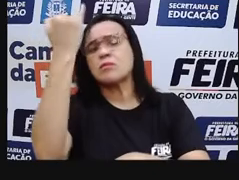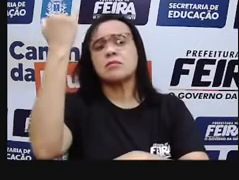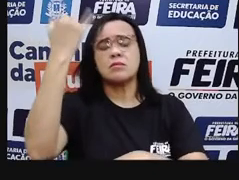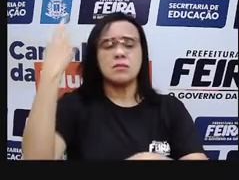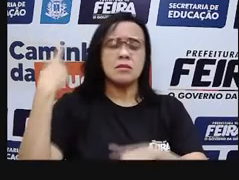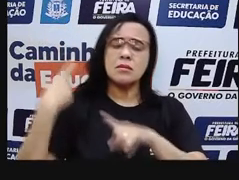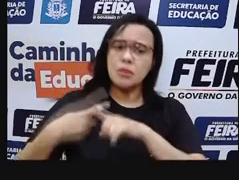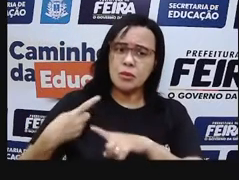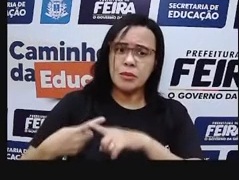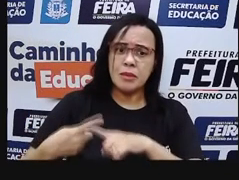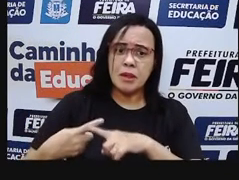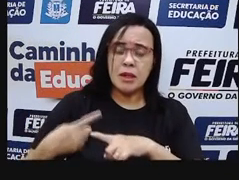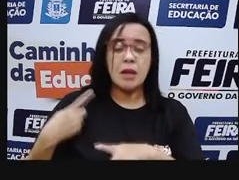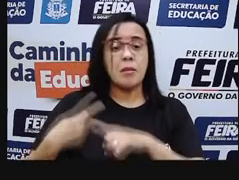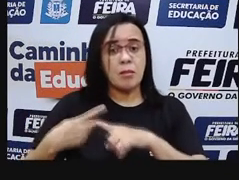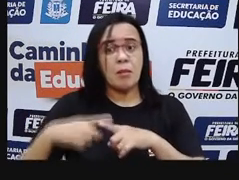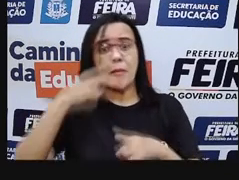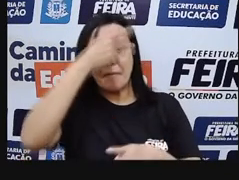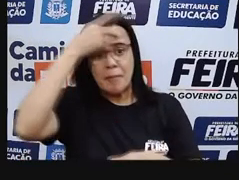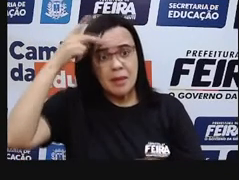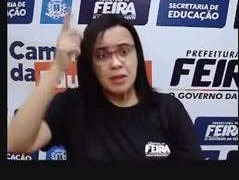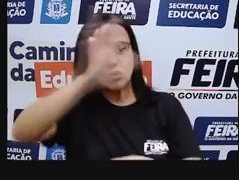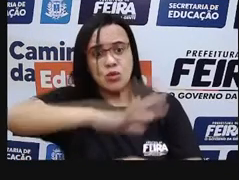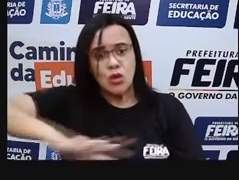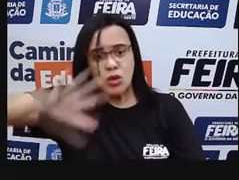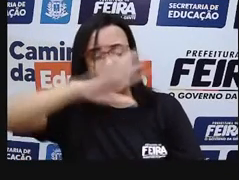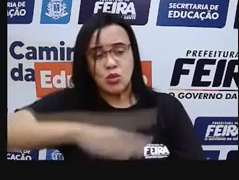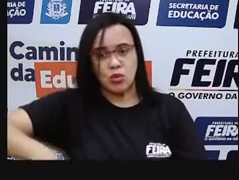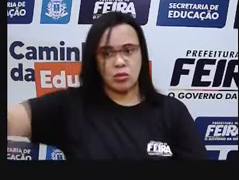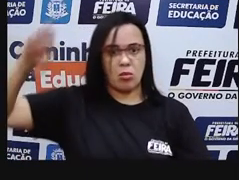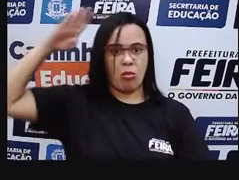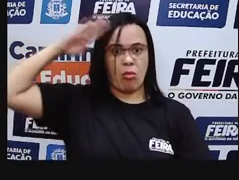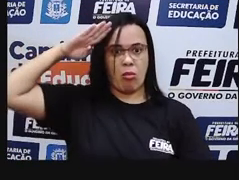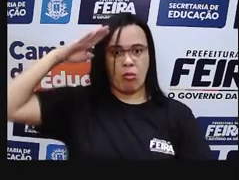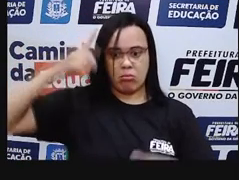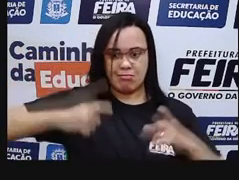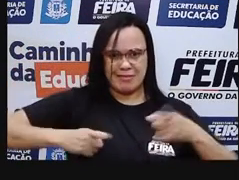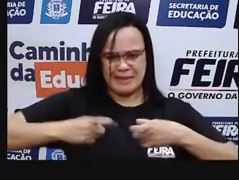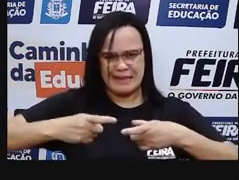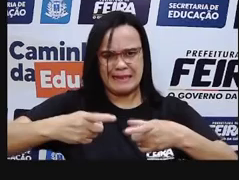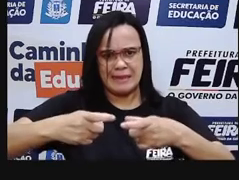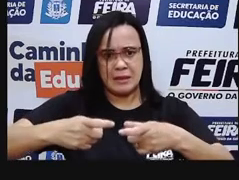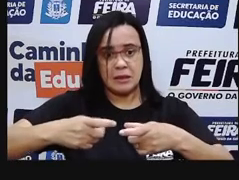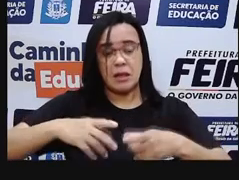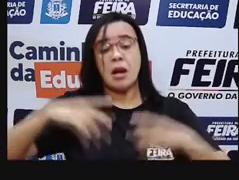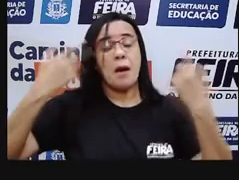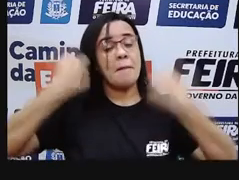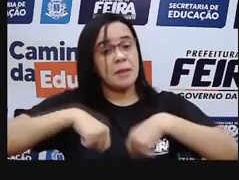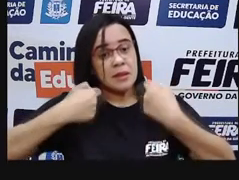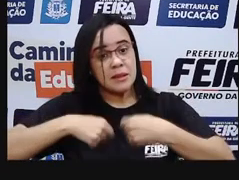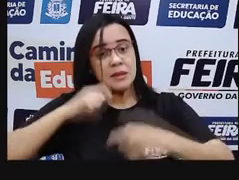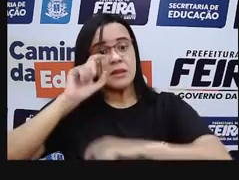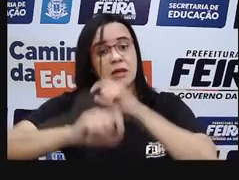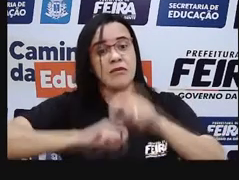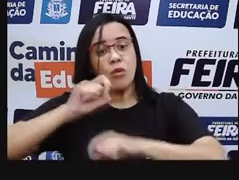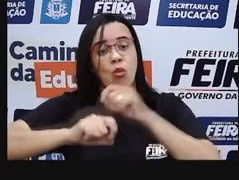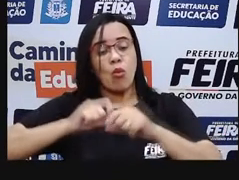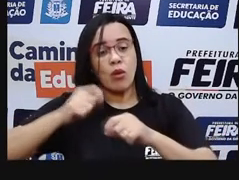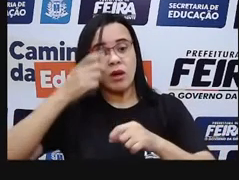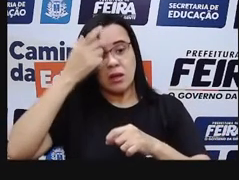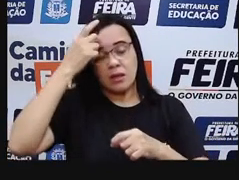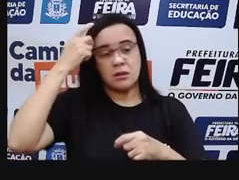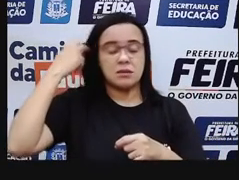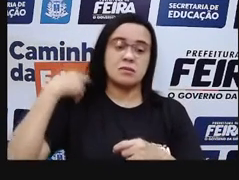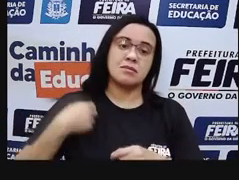o que Todas aquelas pessoas que estavam lá né os soldados estavam em guerra ela Muitas delas